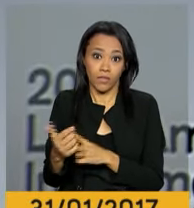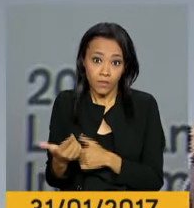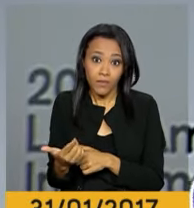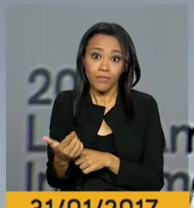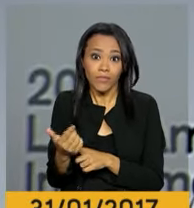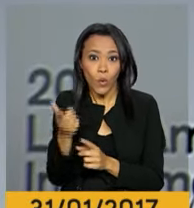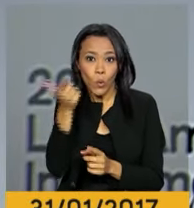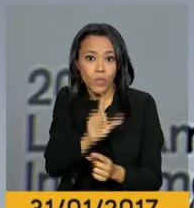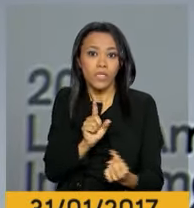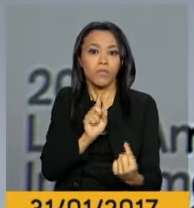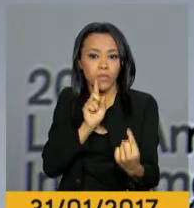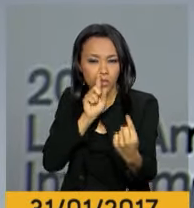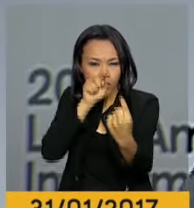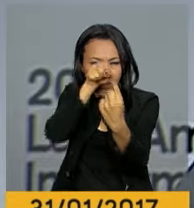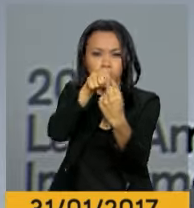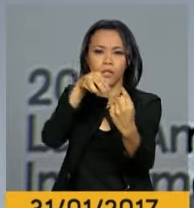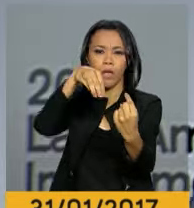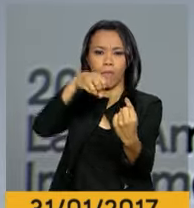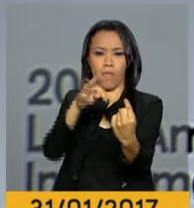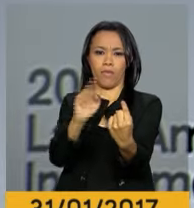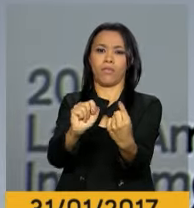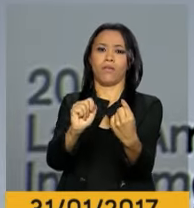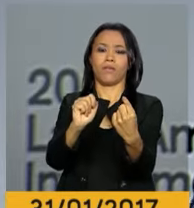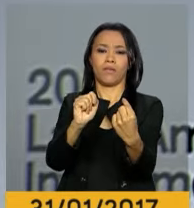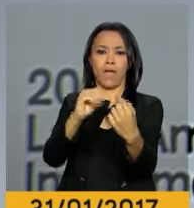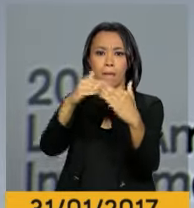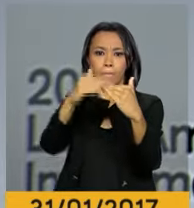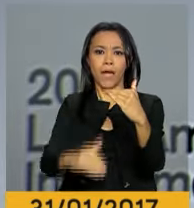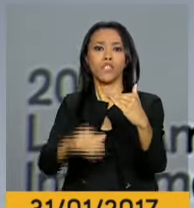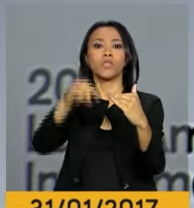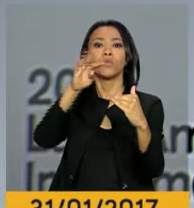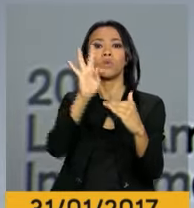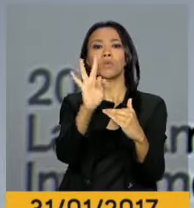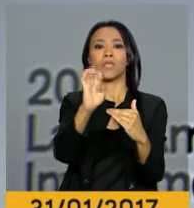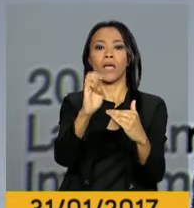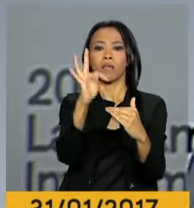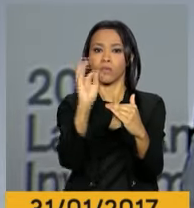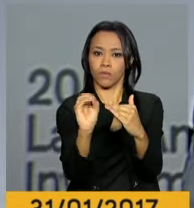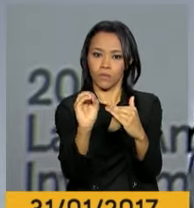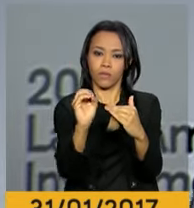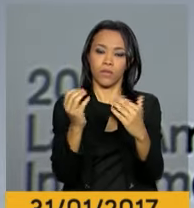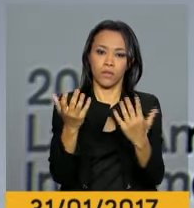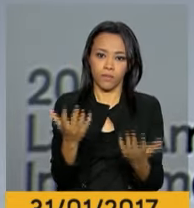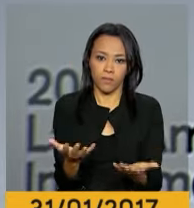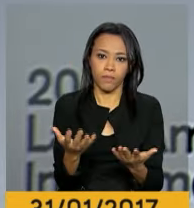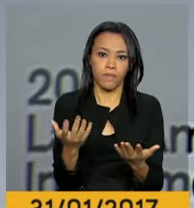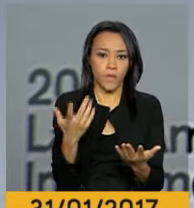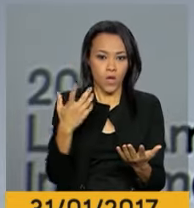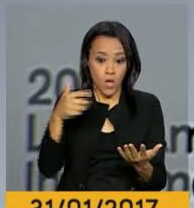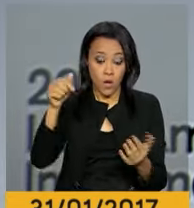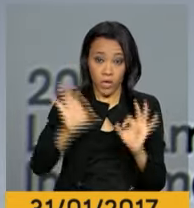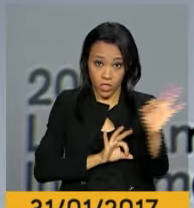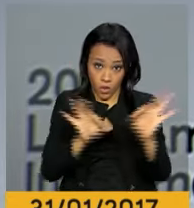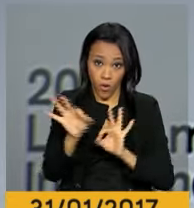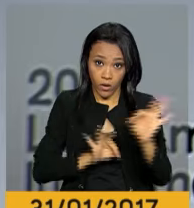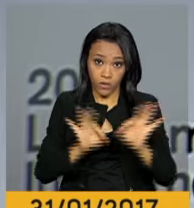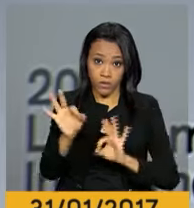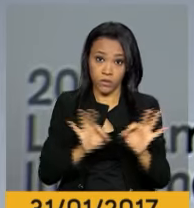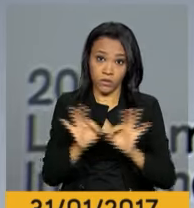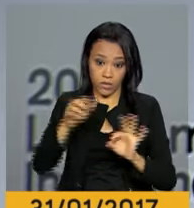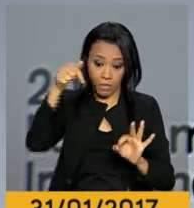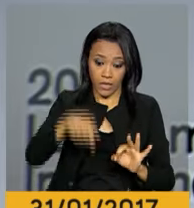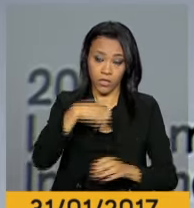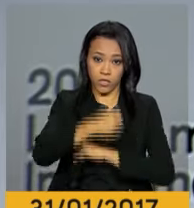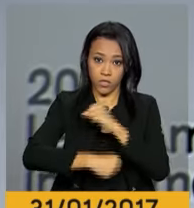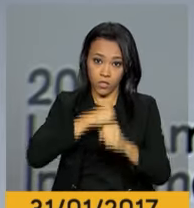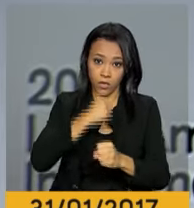da da Meta não é abaixo ainda do teto e a previsão que se faz para este futuro eh para este